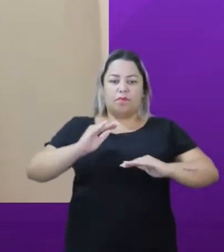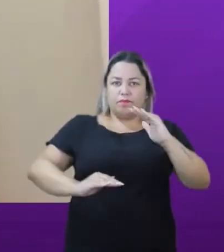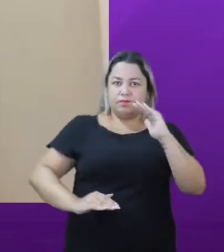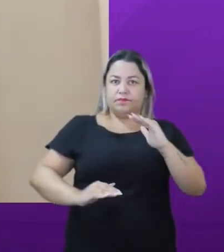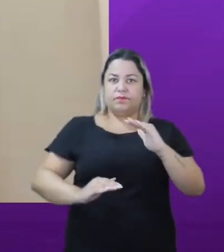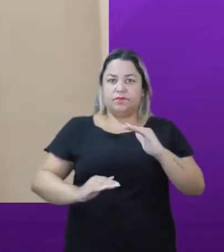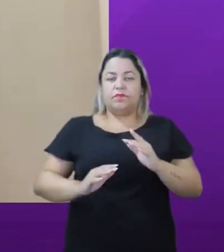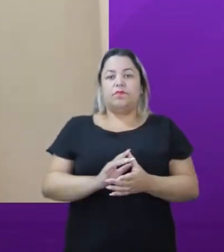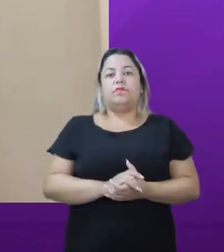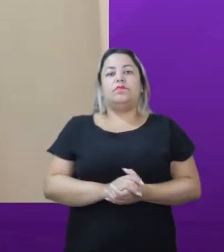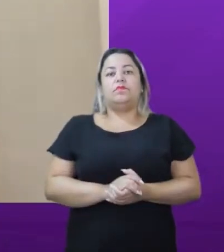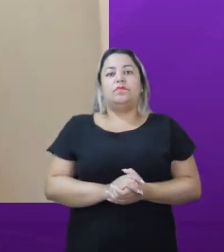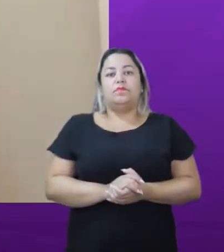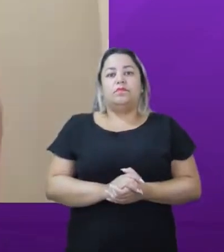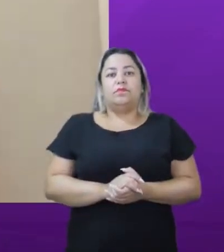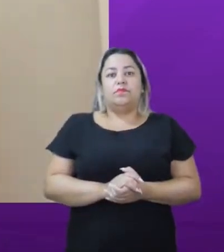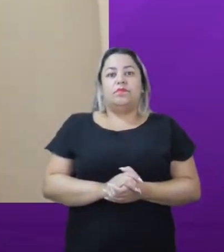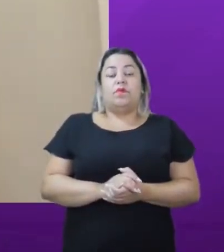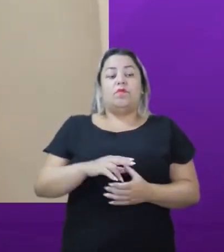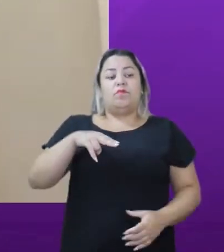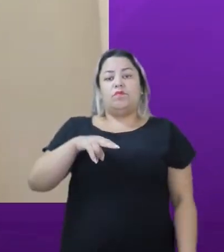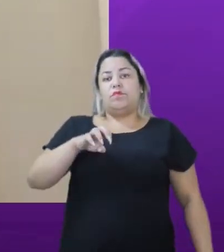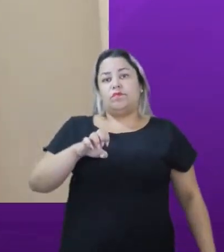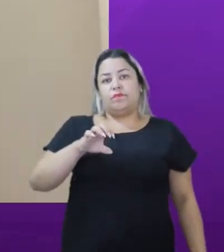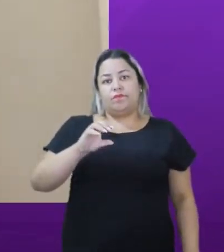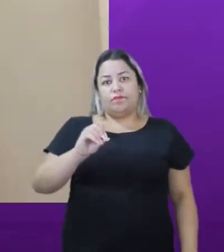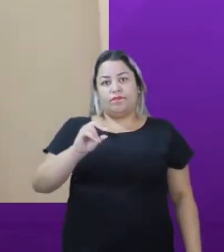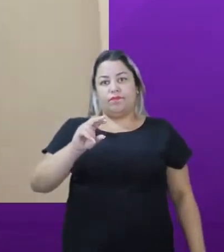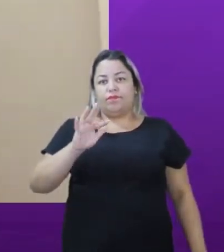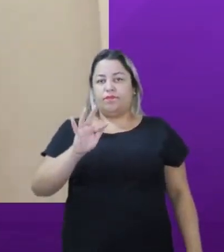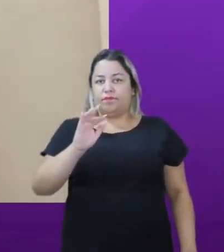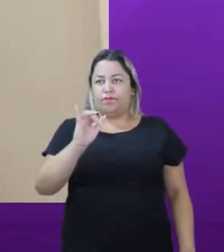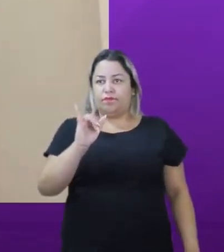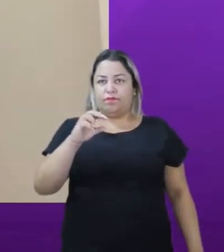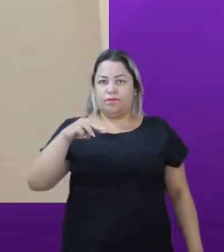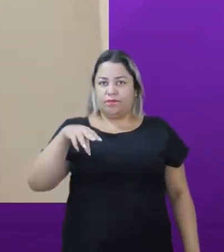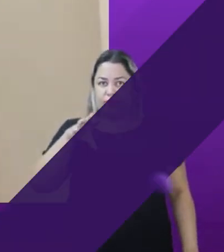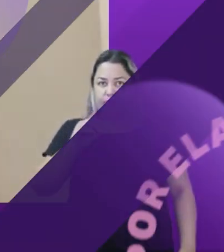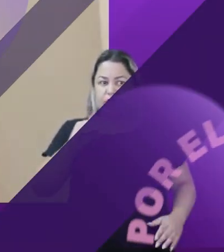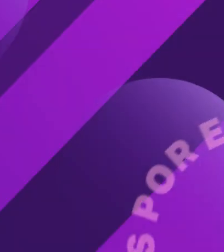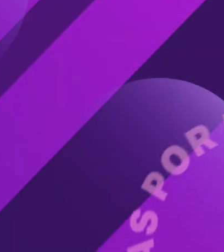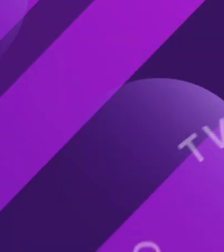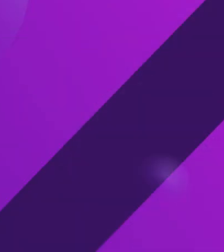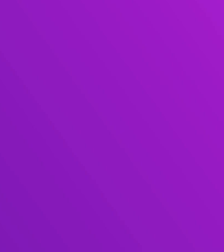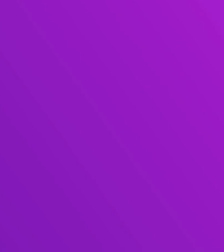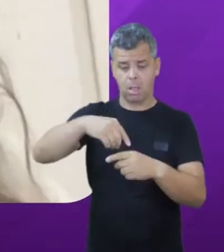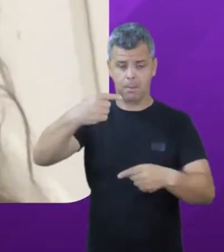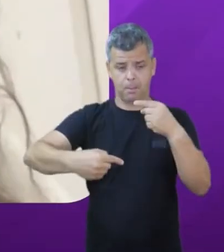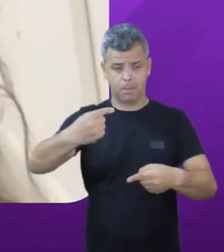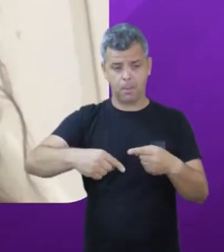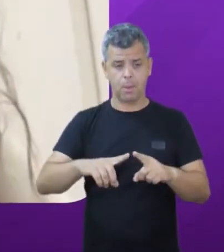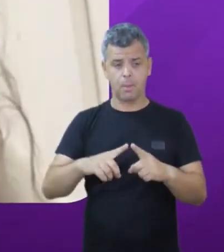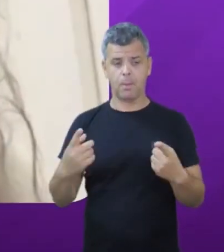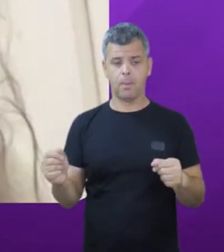mas, né, o neofascismo, o desenvolvimento do neofascismo é para aprofundar essas desigualdades econômicas. Não dá para a gente